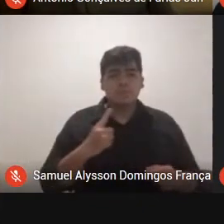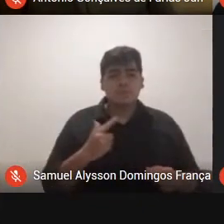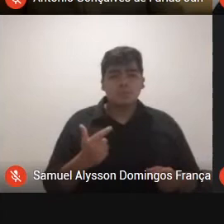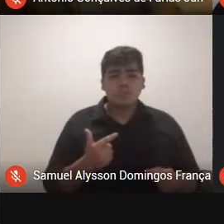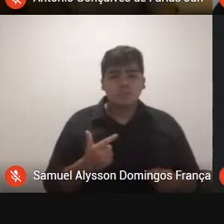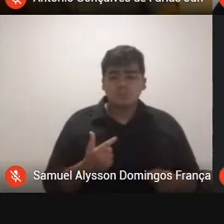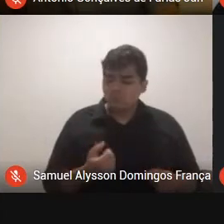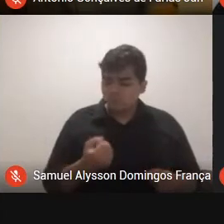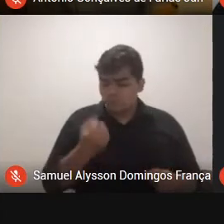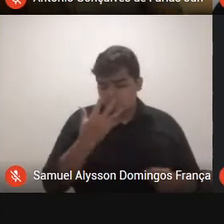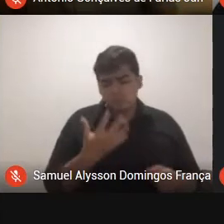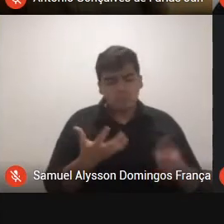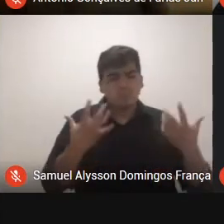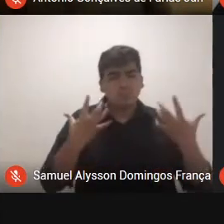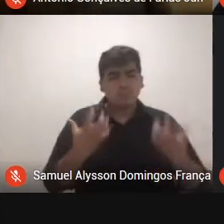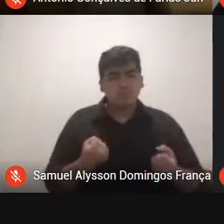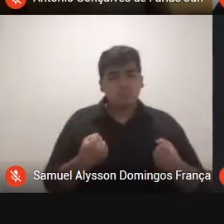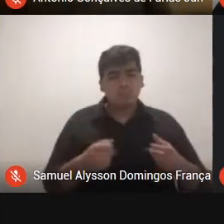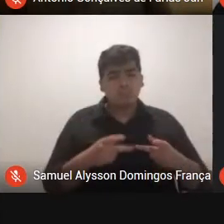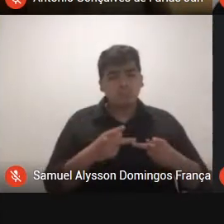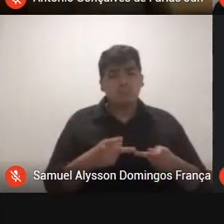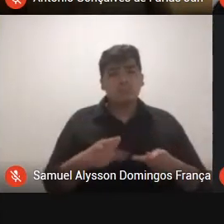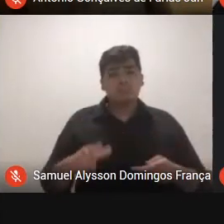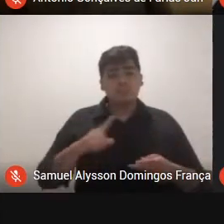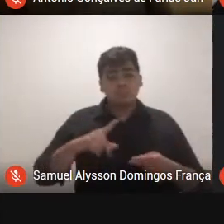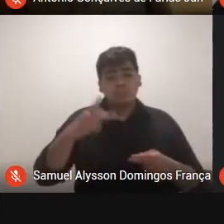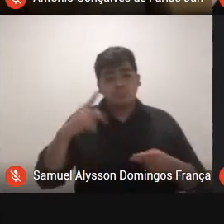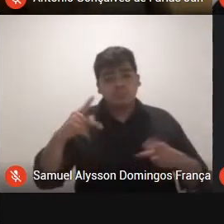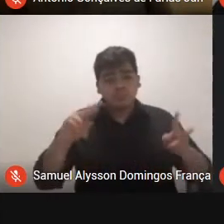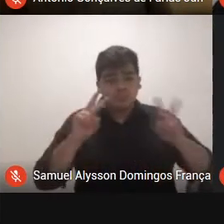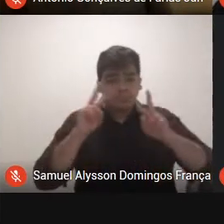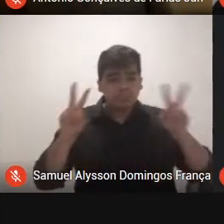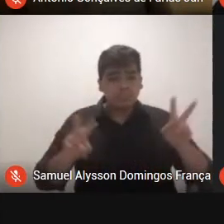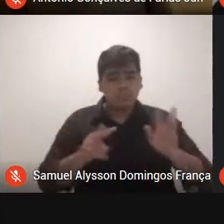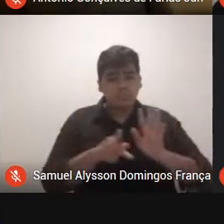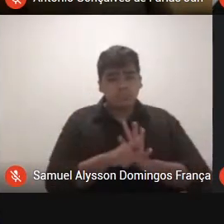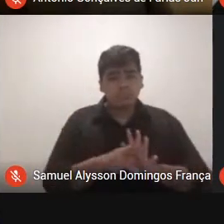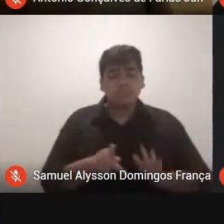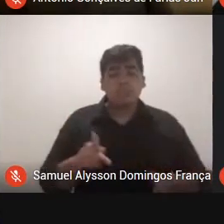muito bem aceito o projeto, né, com essa visualização em realidade virtual.